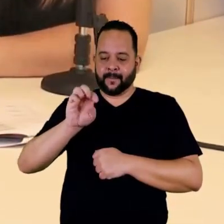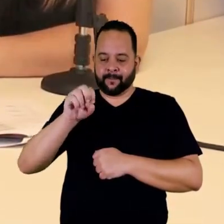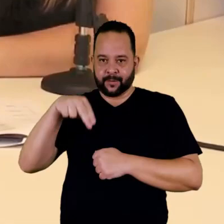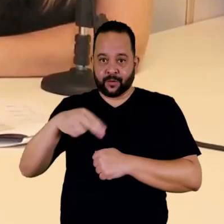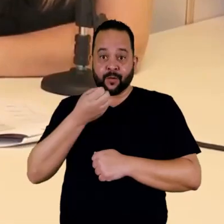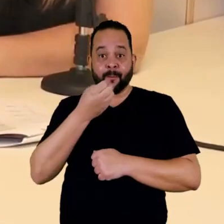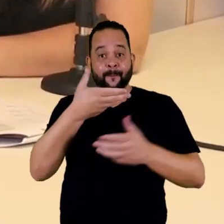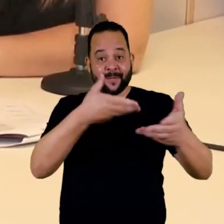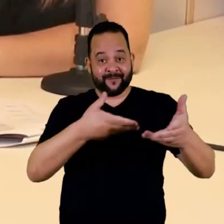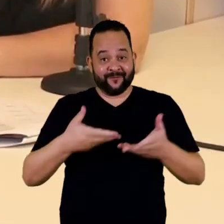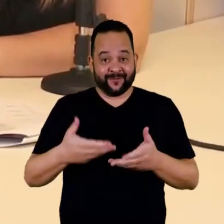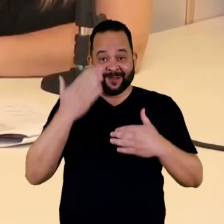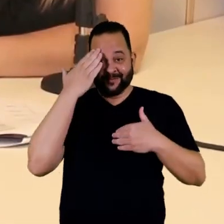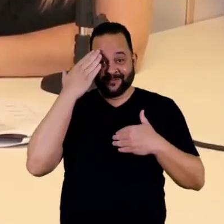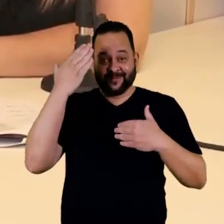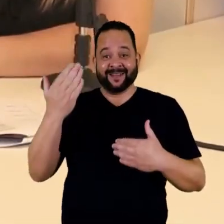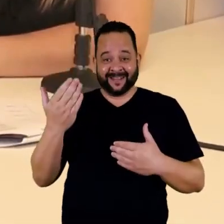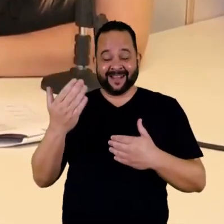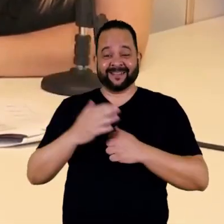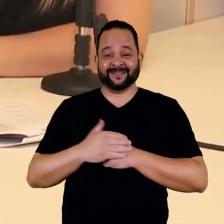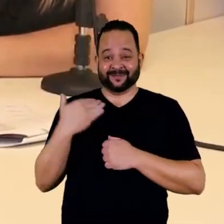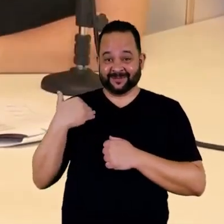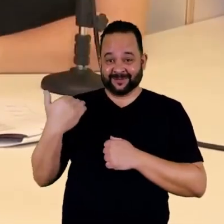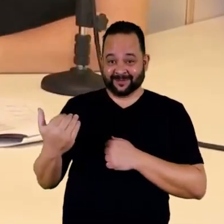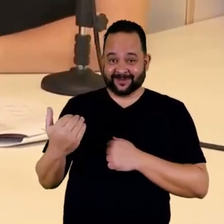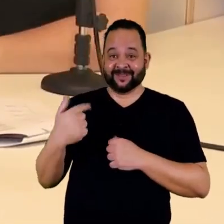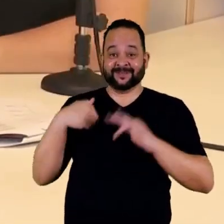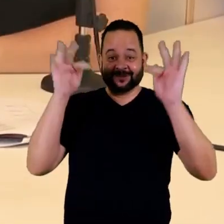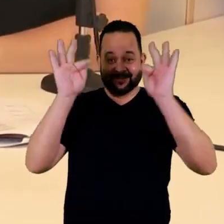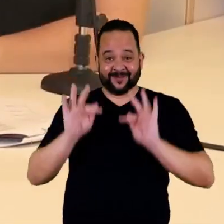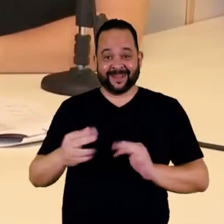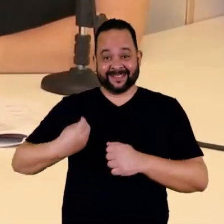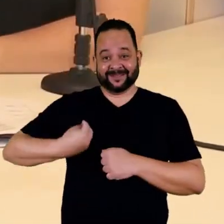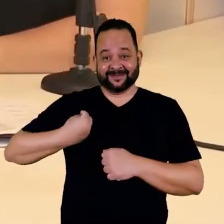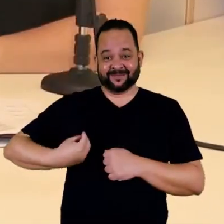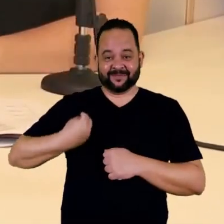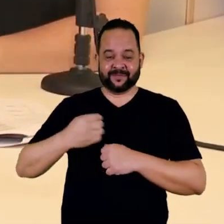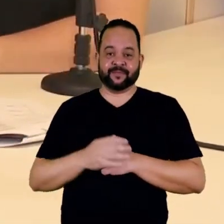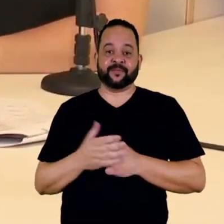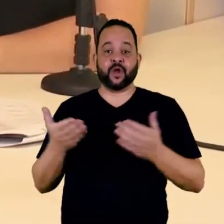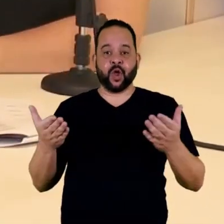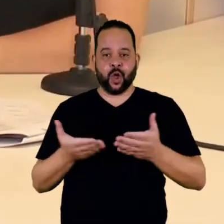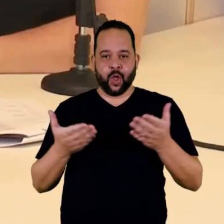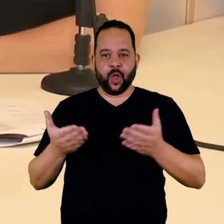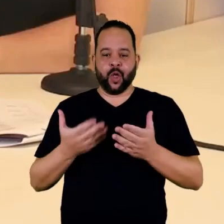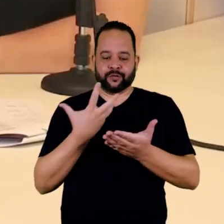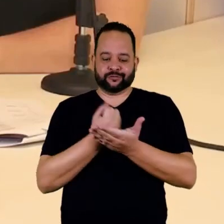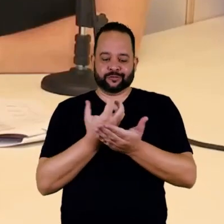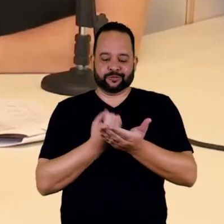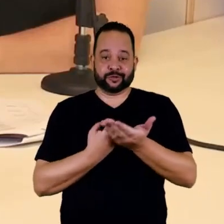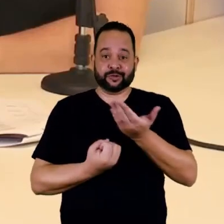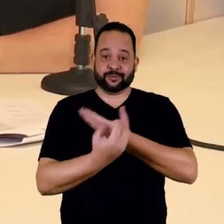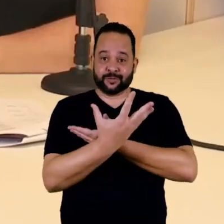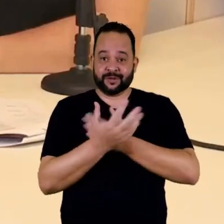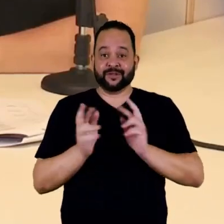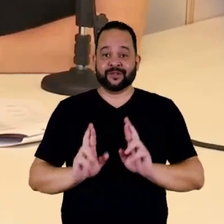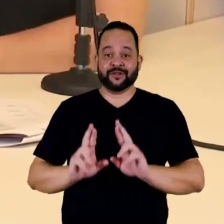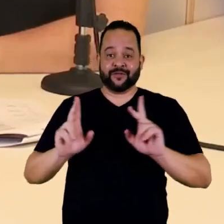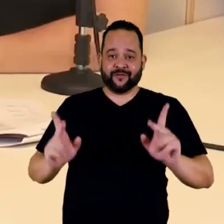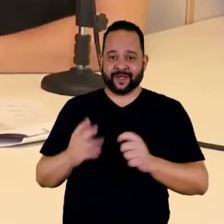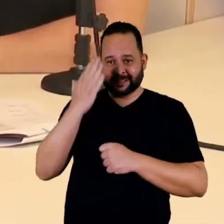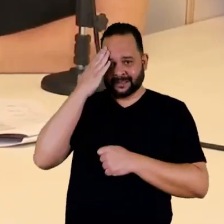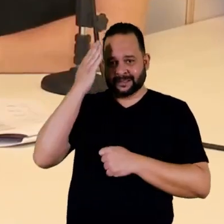obrigada pelo convite muito feliz de estar aqui com vocês programa de hoje vai ser muito diferente a gente sabe que desde que